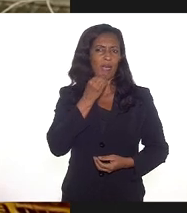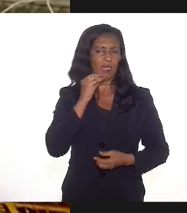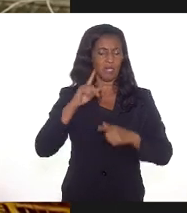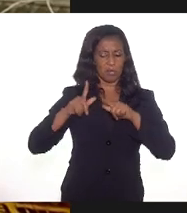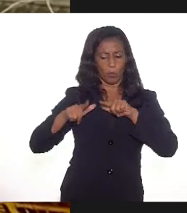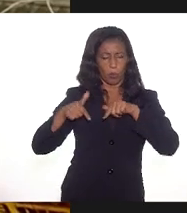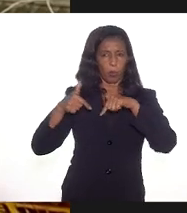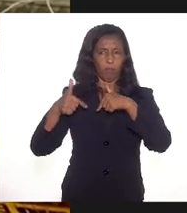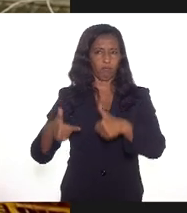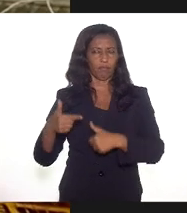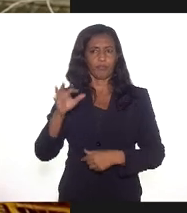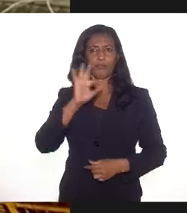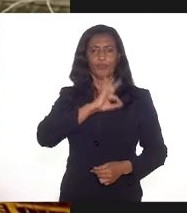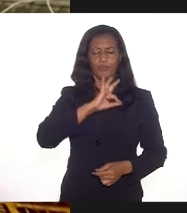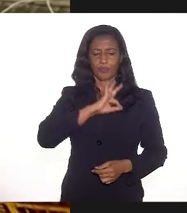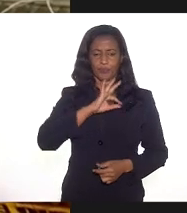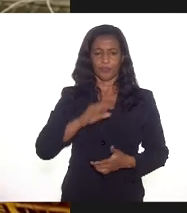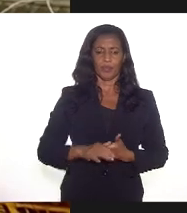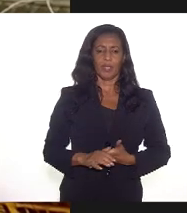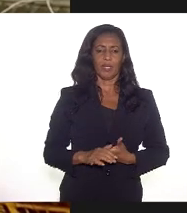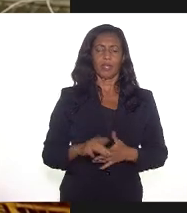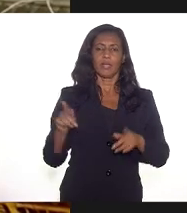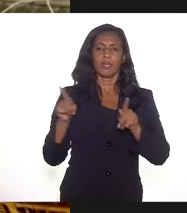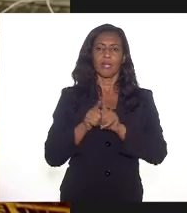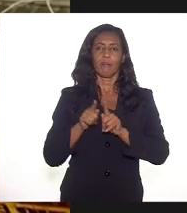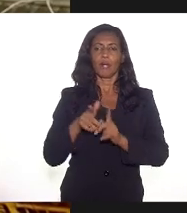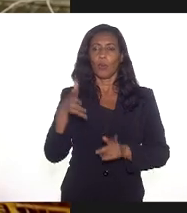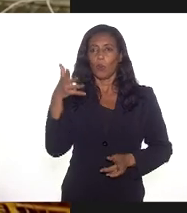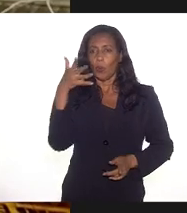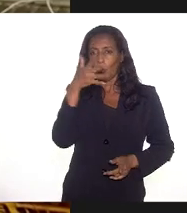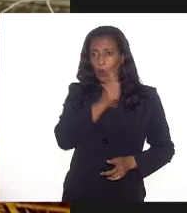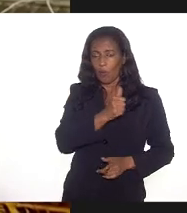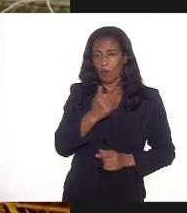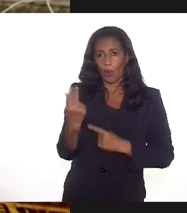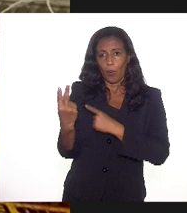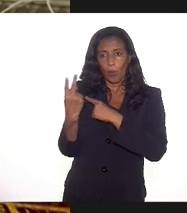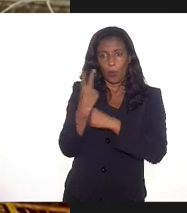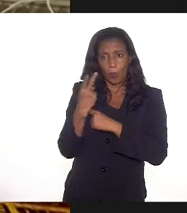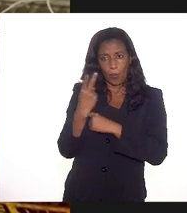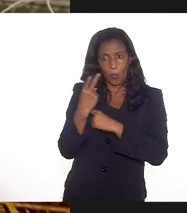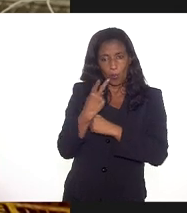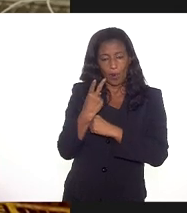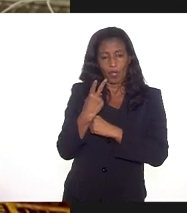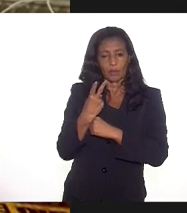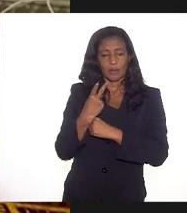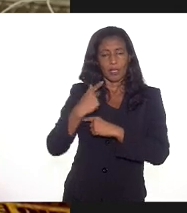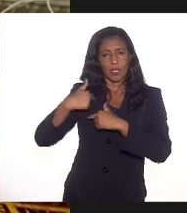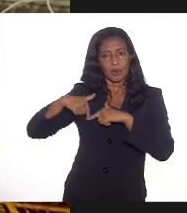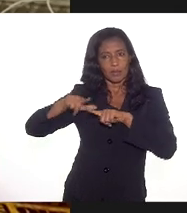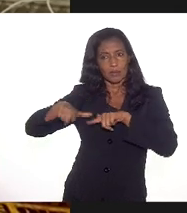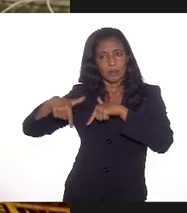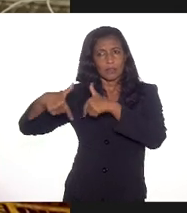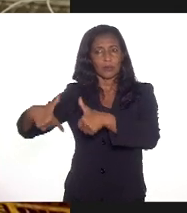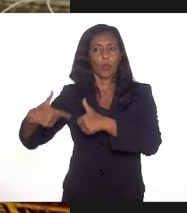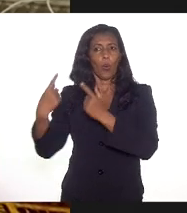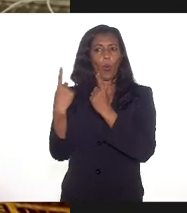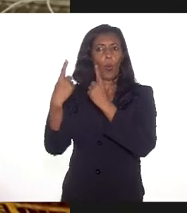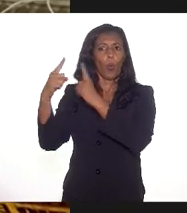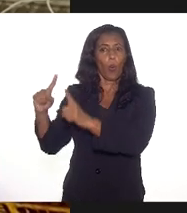ações policiais, bem como salvaguardar essas intervenções contra